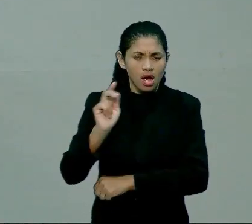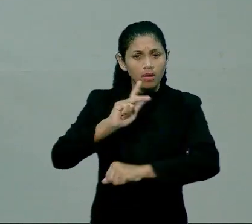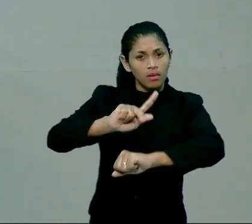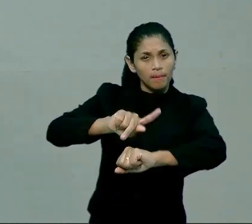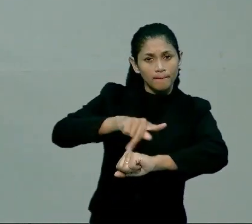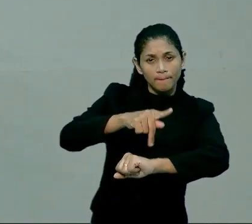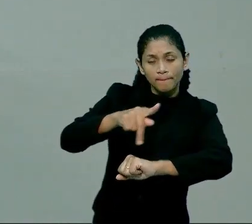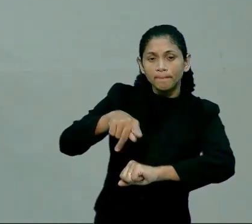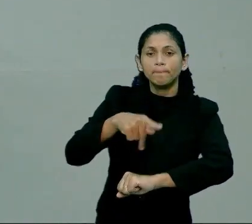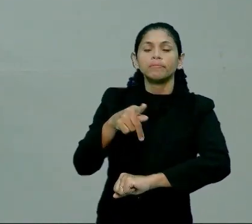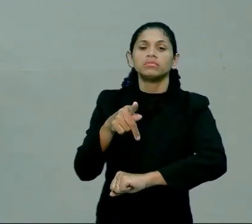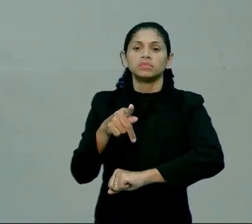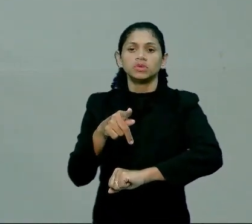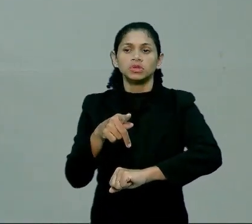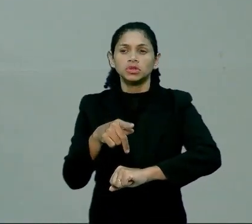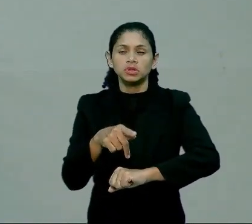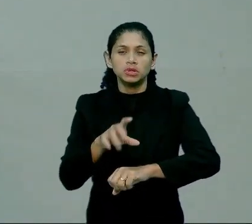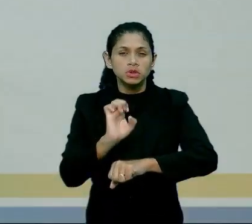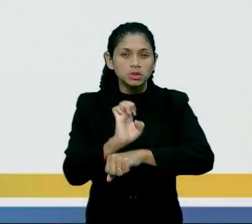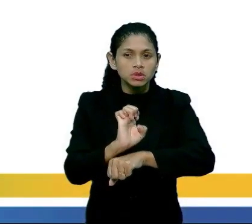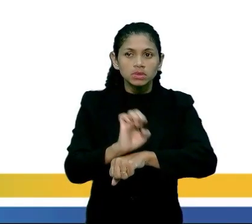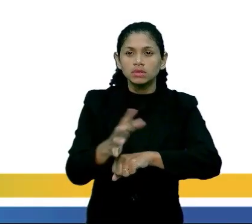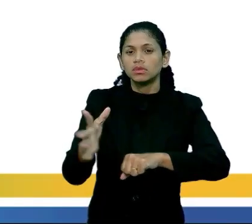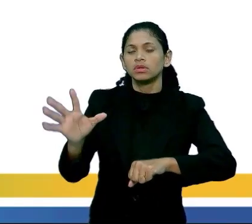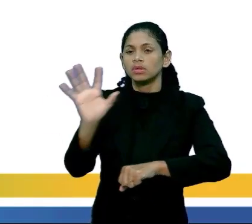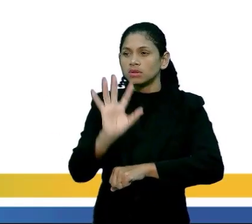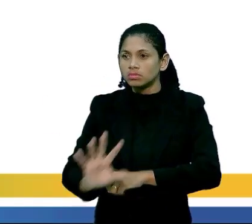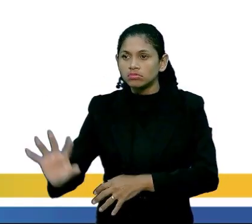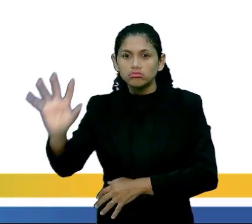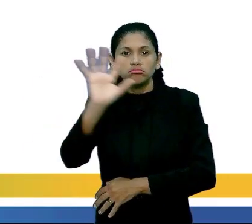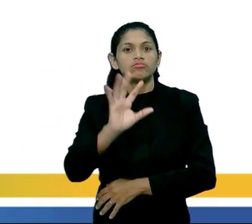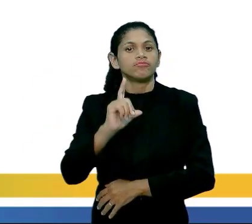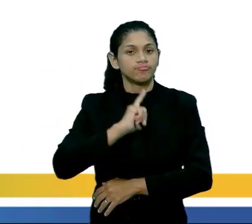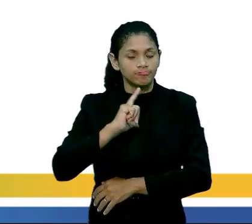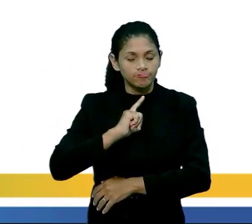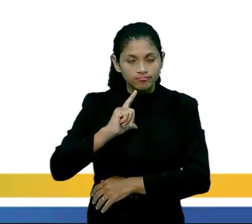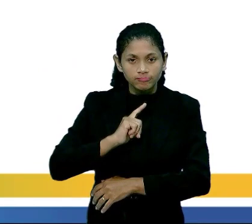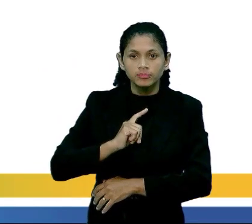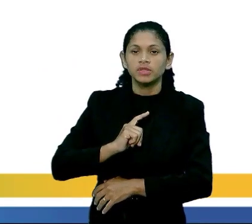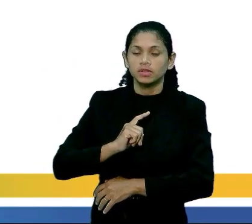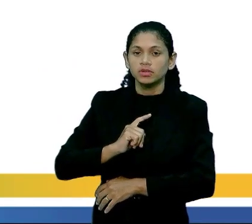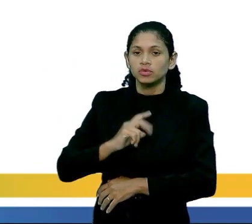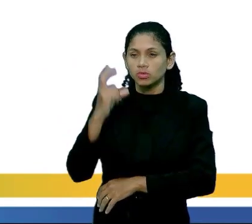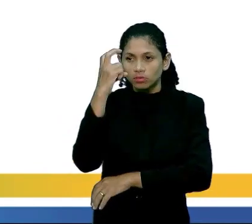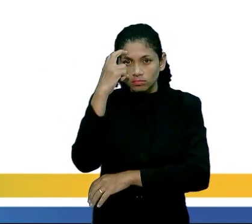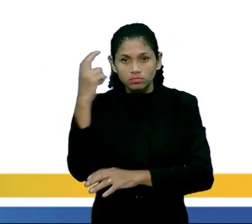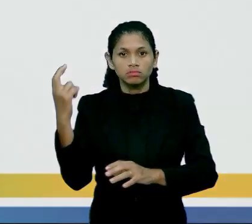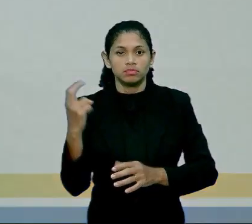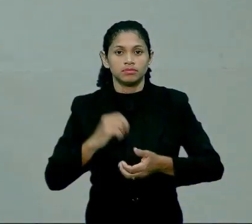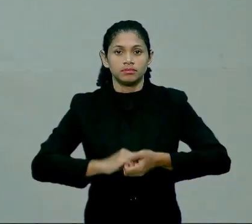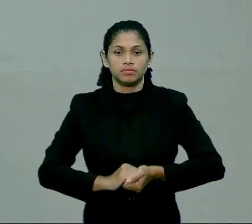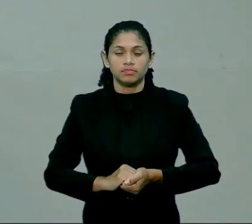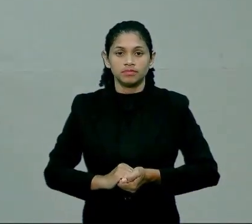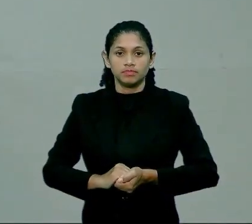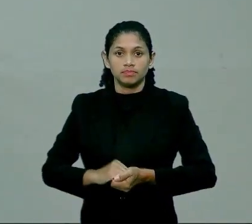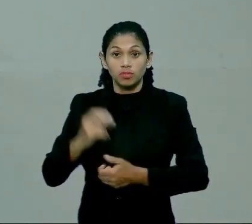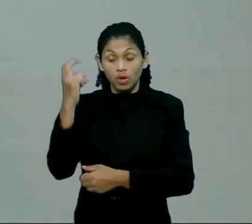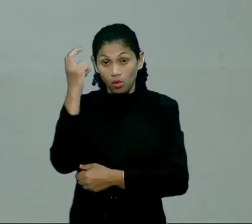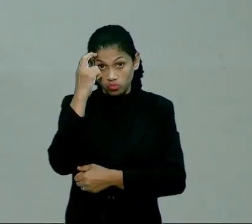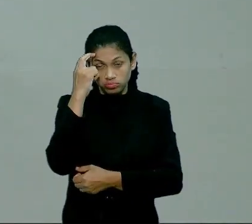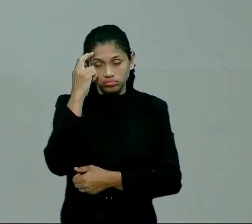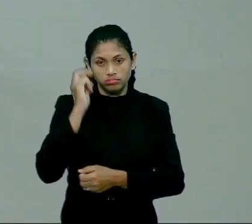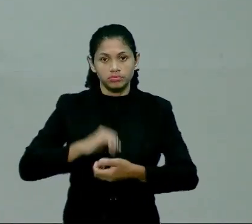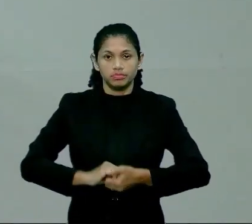um pouco diferente, né? Um gosto preferencial. Então, a estrutura corporal muda, assim como o gosto, a roupa, né?